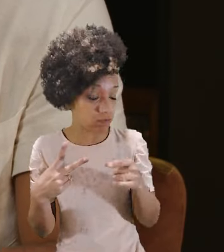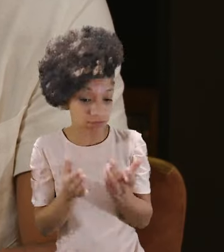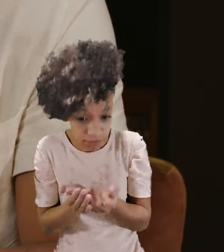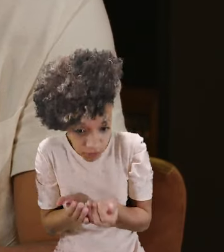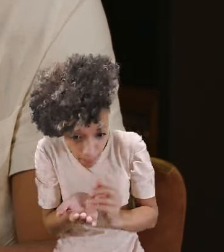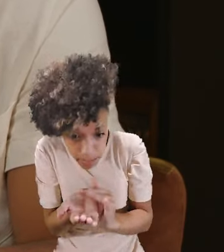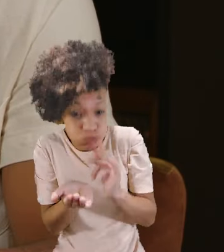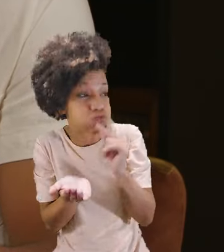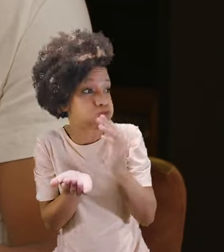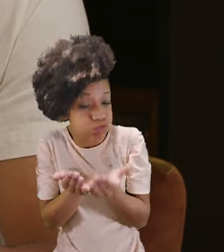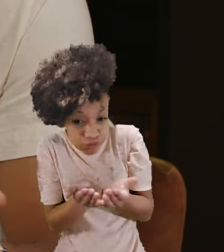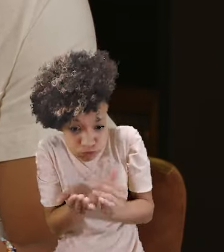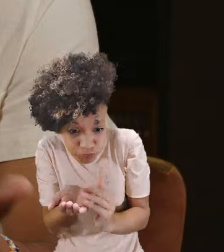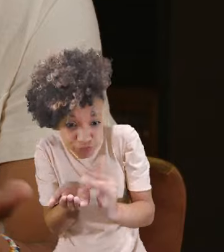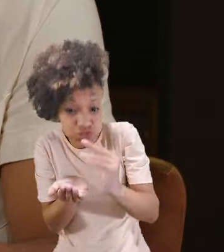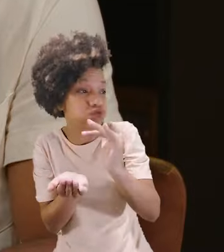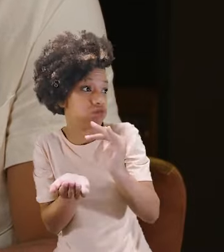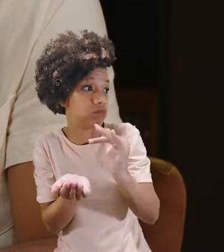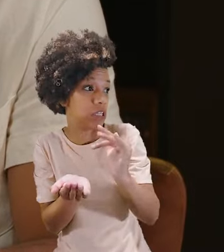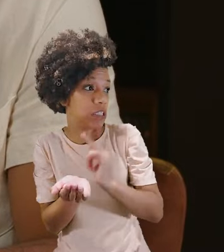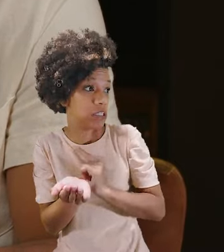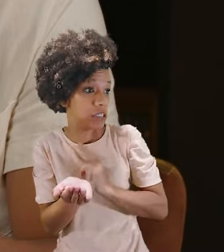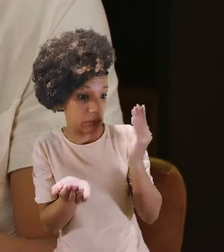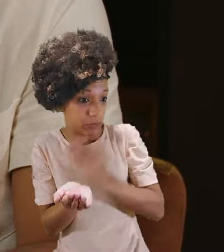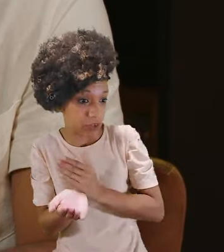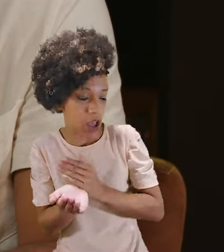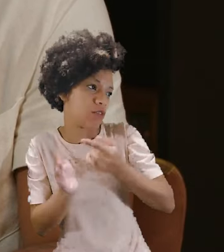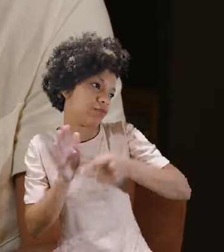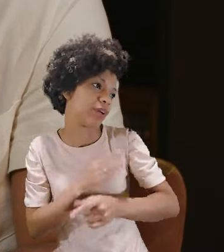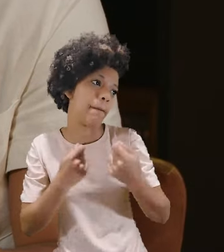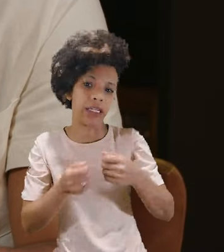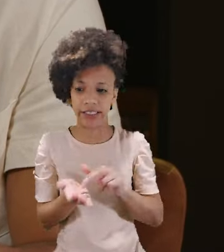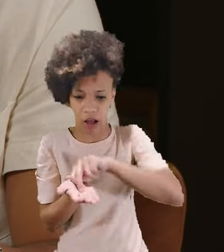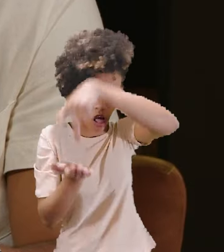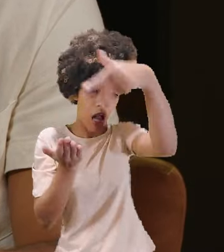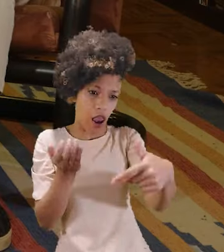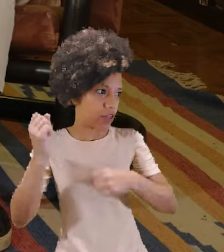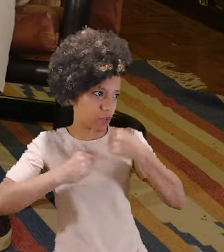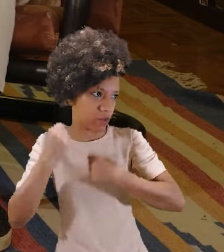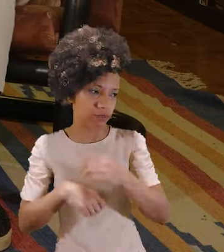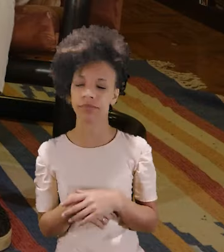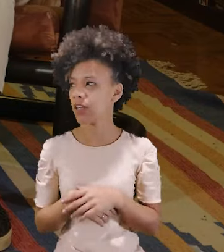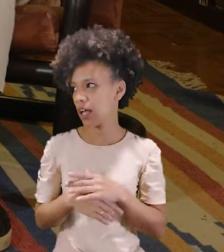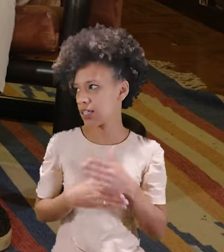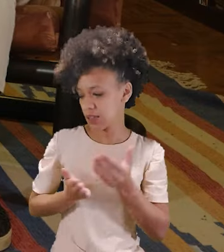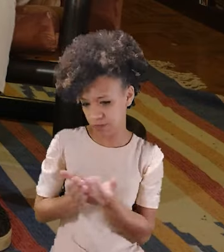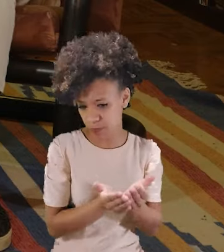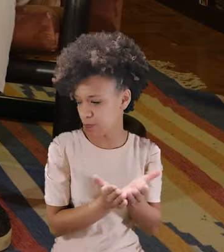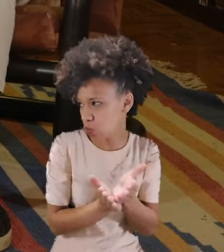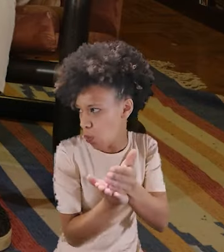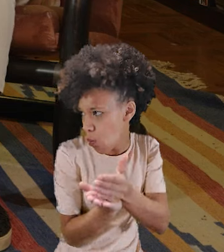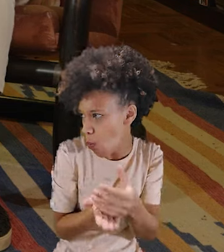compartimento que comprometa a situação a portabilidade na vida e vai fundo Cara isso tem que abandonar só sai correndo e esse é pega o